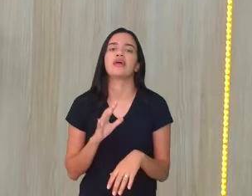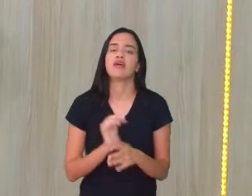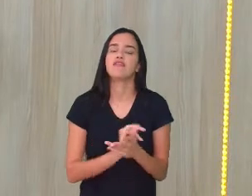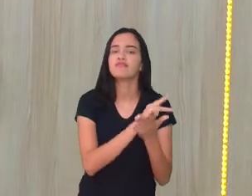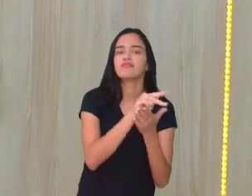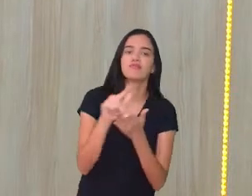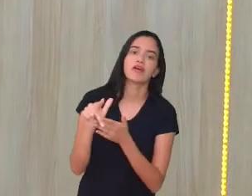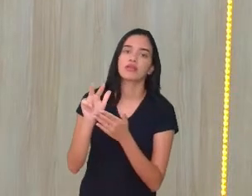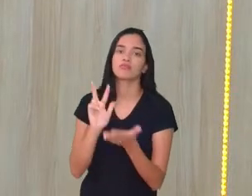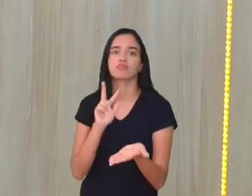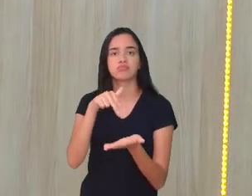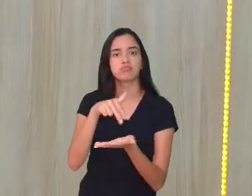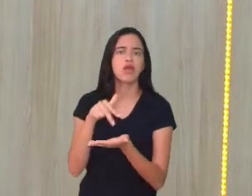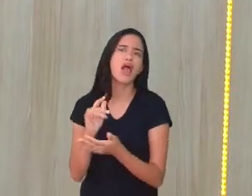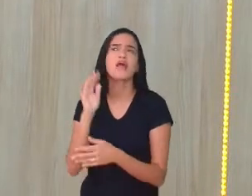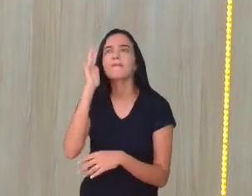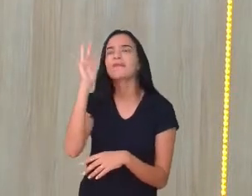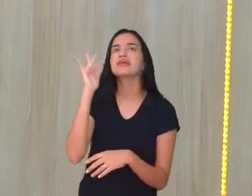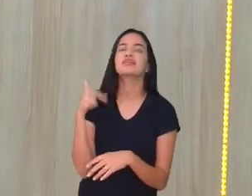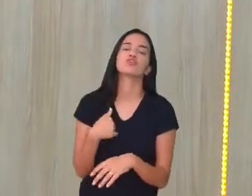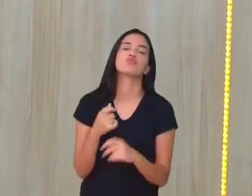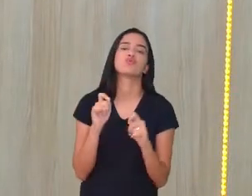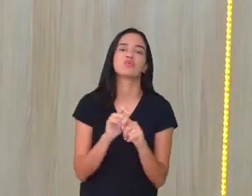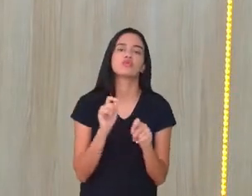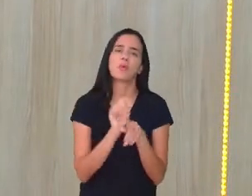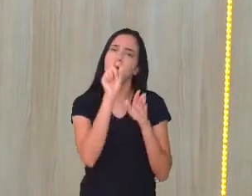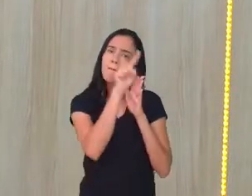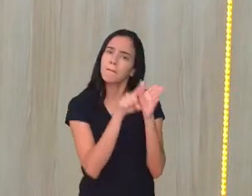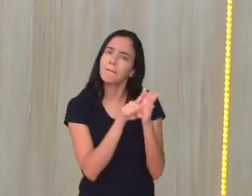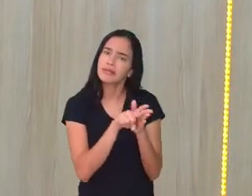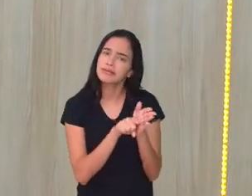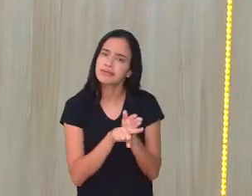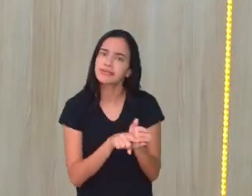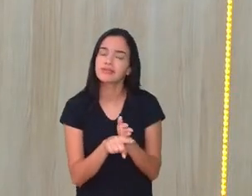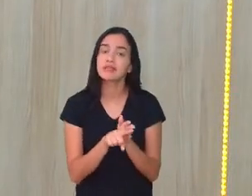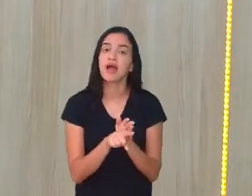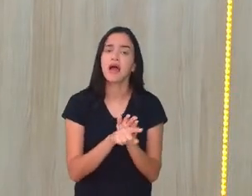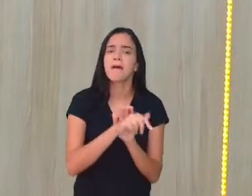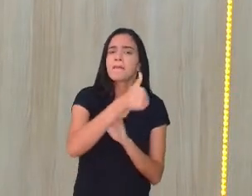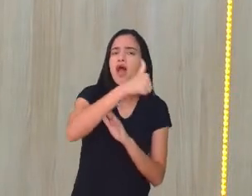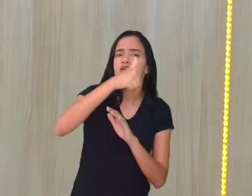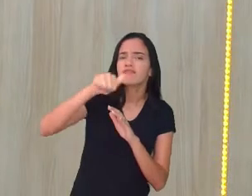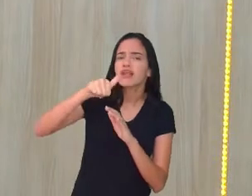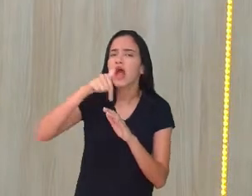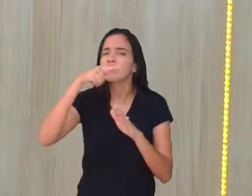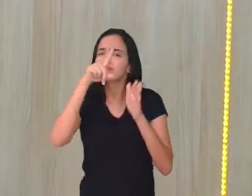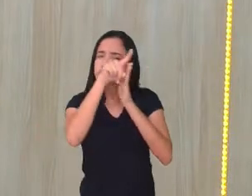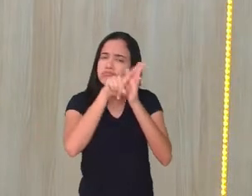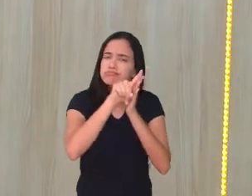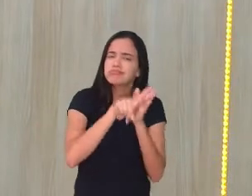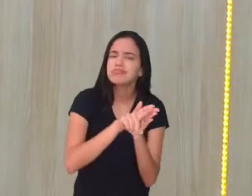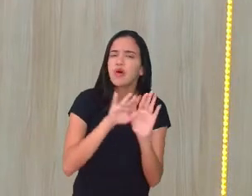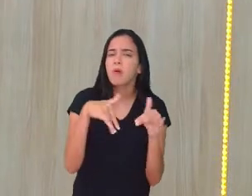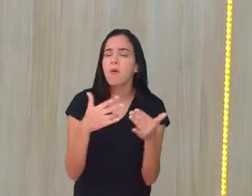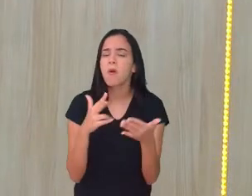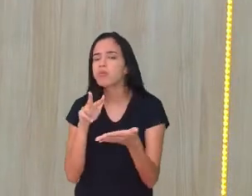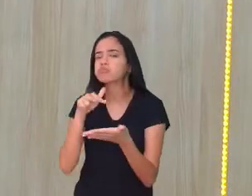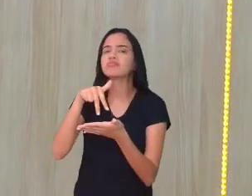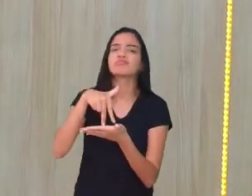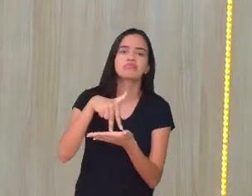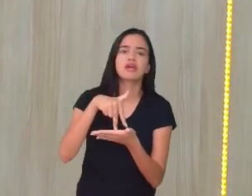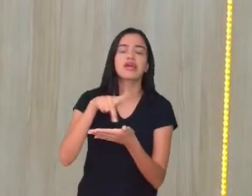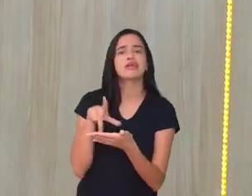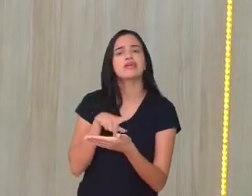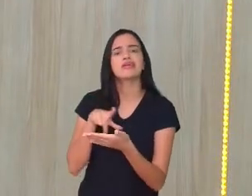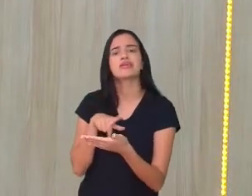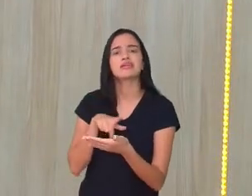vários candidatos. Aí imagina que eu vou fazer uma pesquisa para avaliar e analisar qual é o candidato que tem